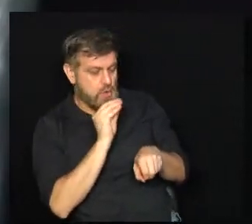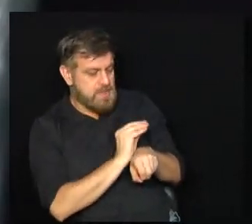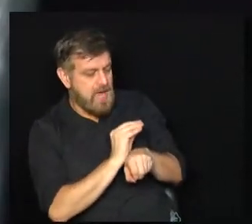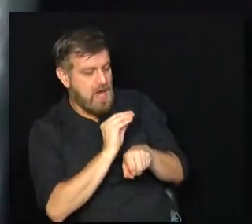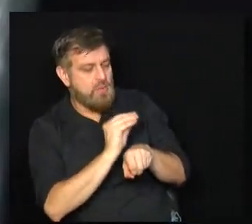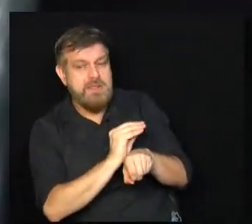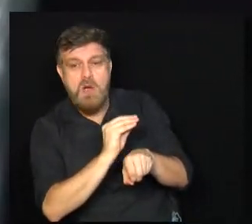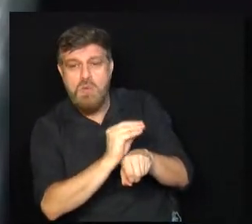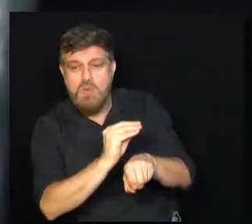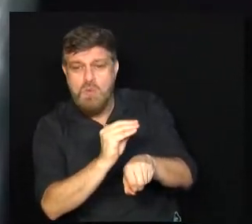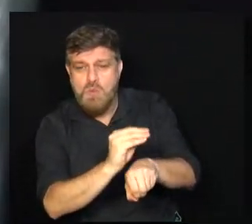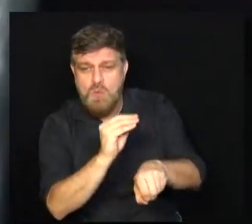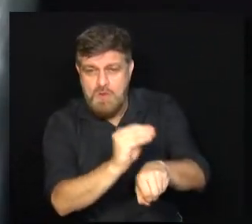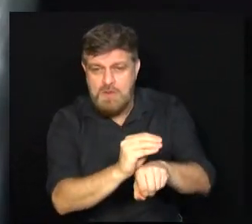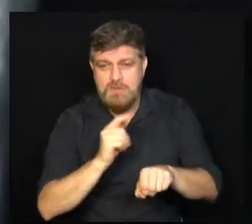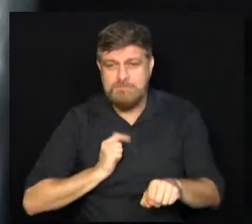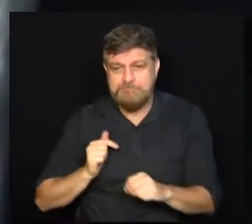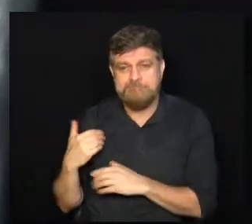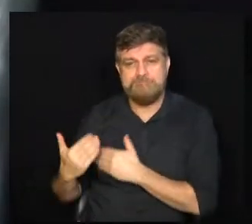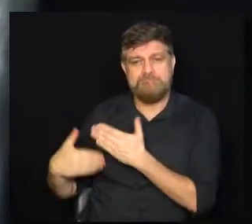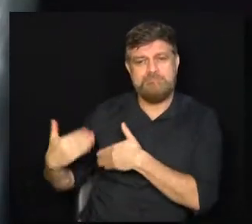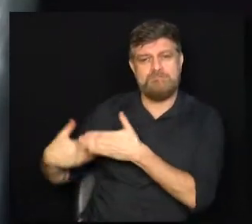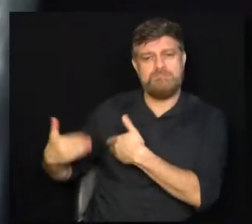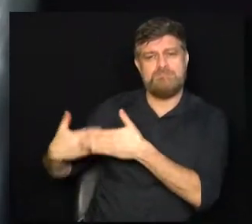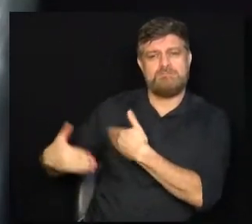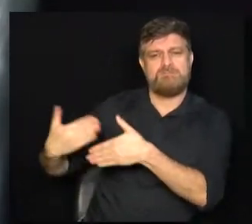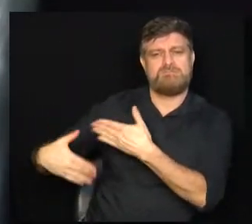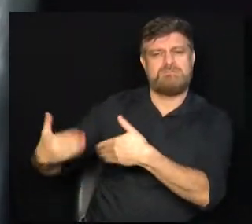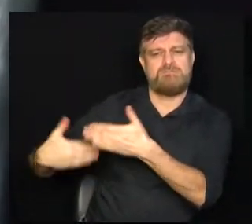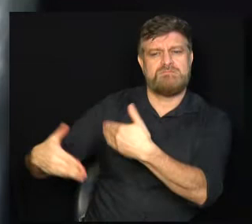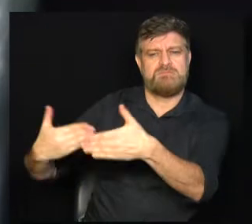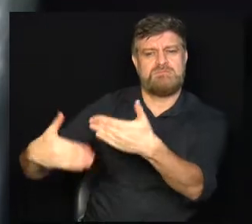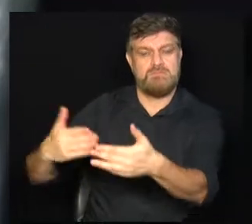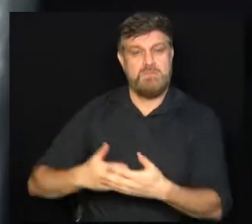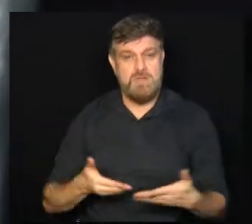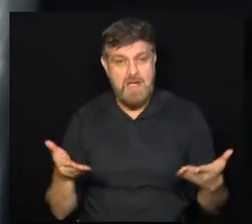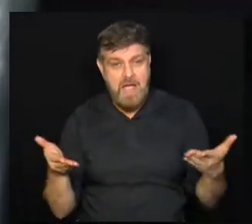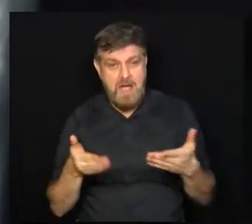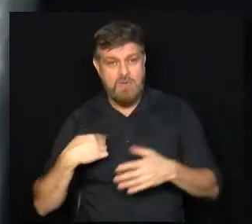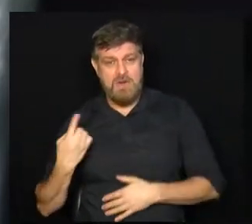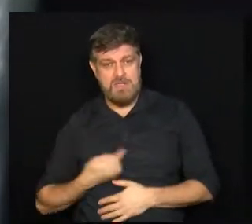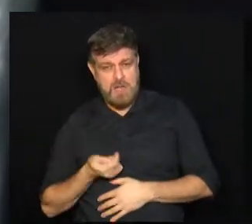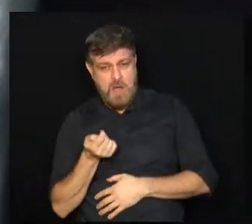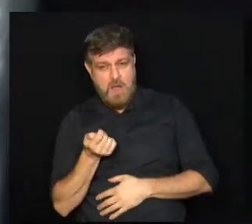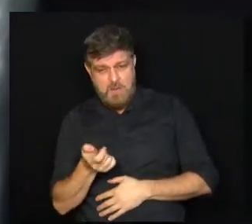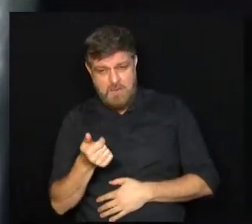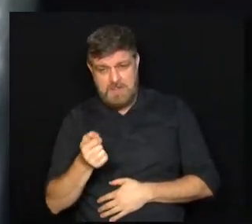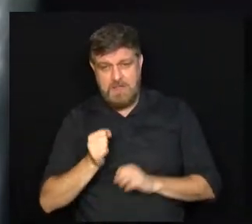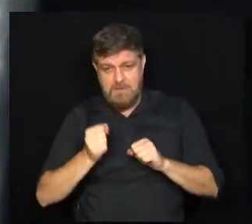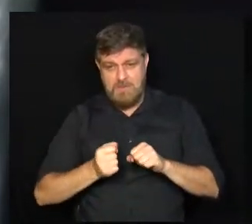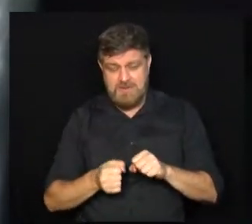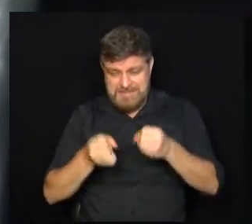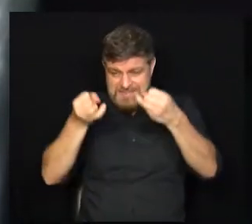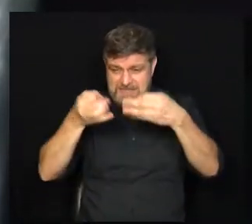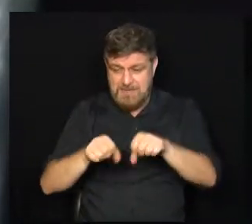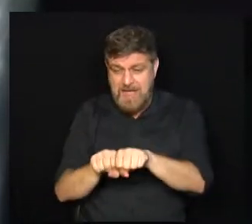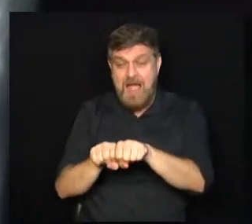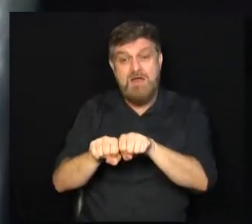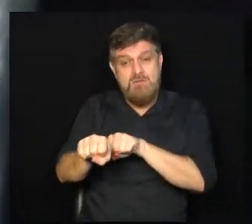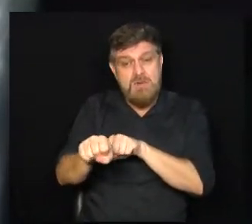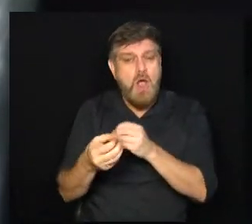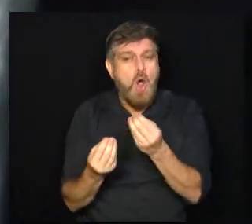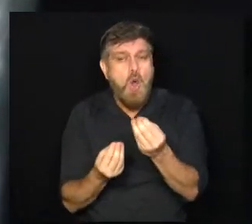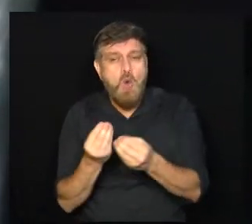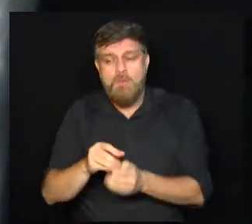desenvolvendo cada vez mais, né? Onde a gente pode agora falar um pouquinho da formação, né? O que é ser um comissário